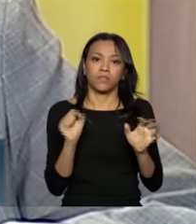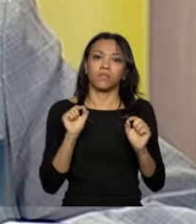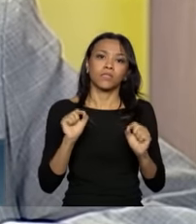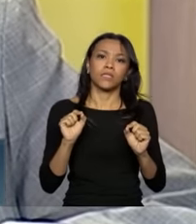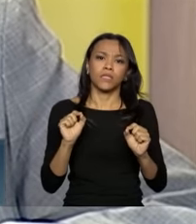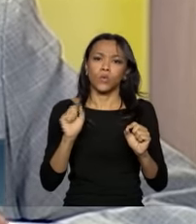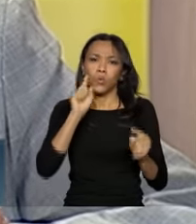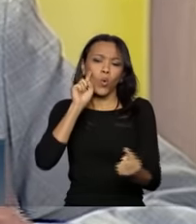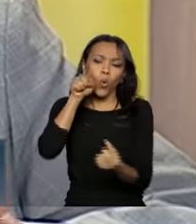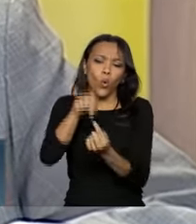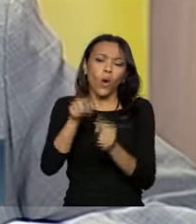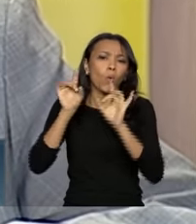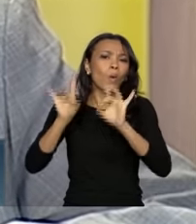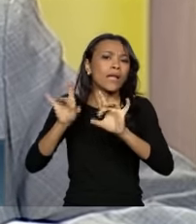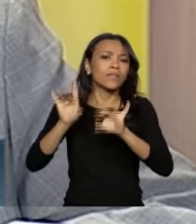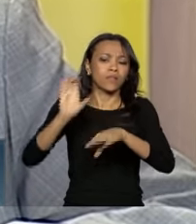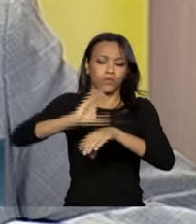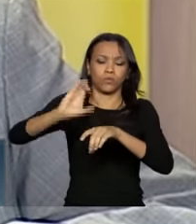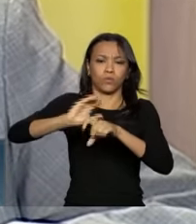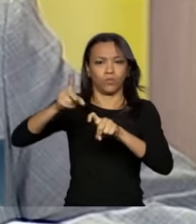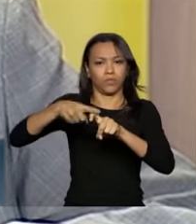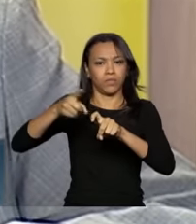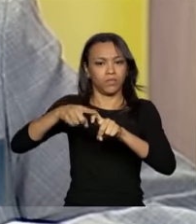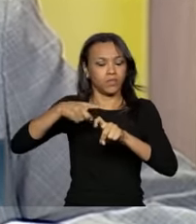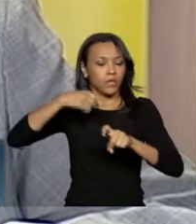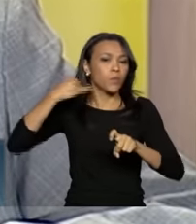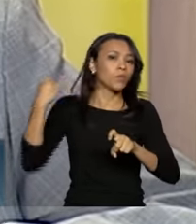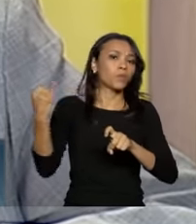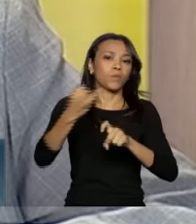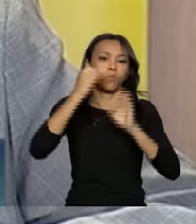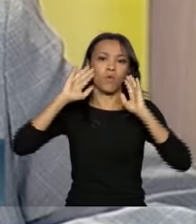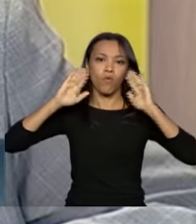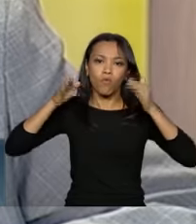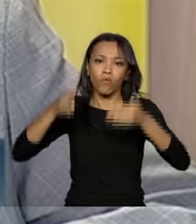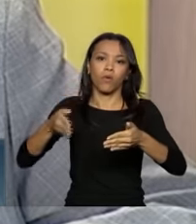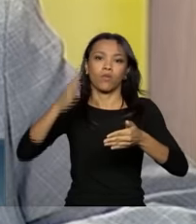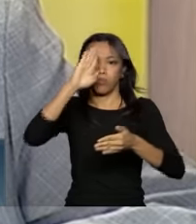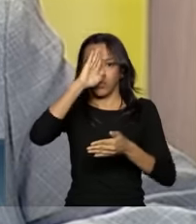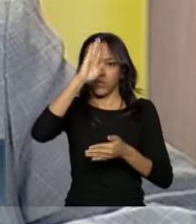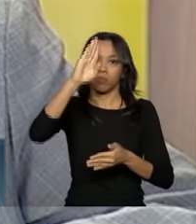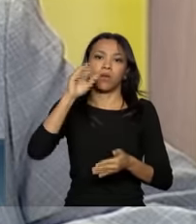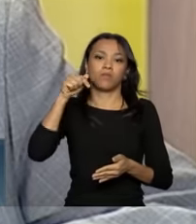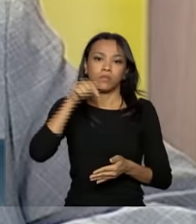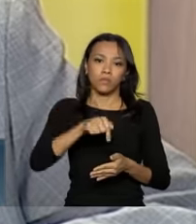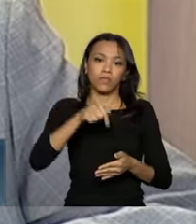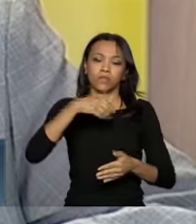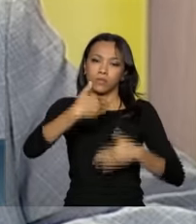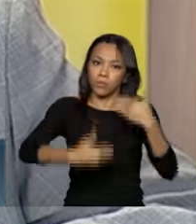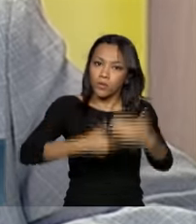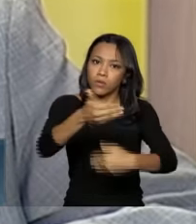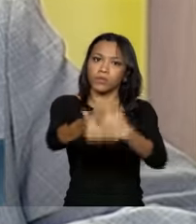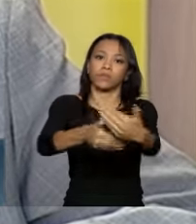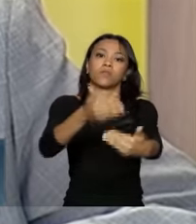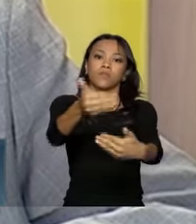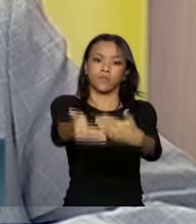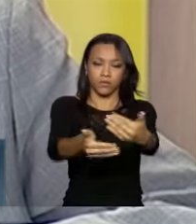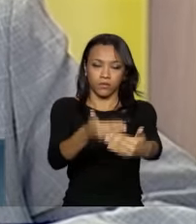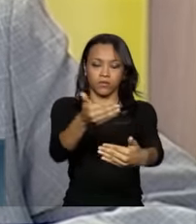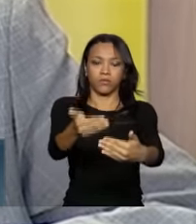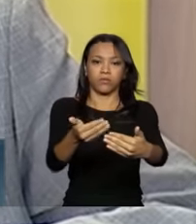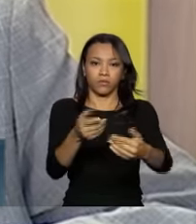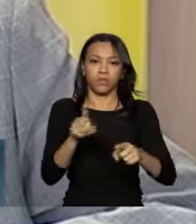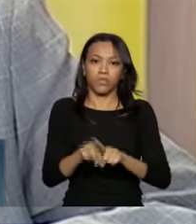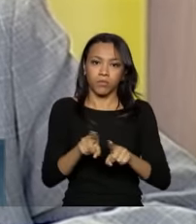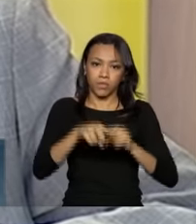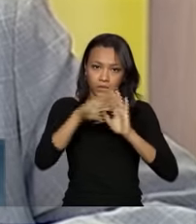da qualidade é uma questão central dentro desse processo e das diretrizes que